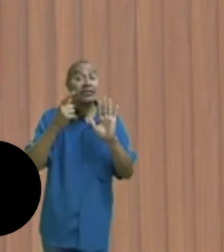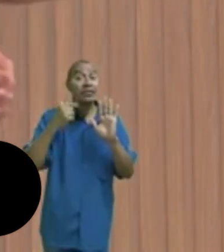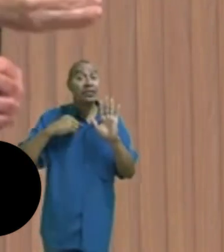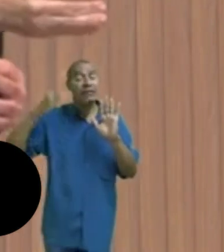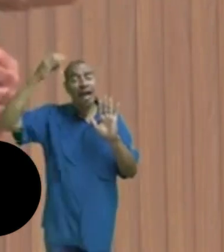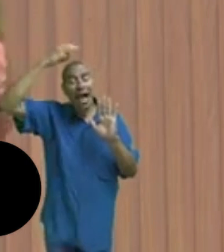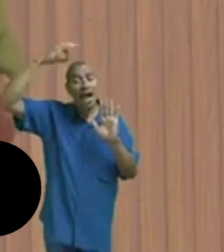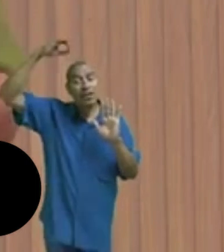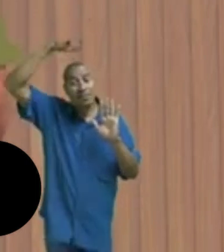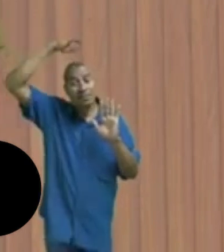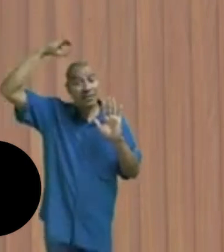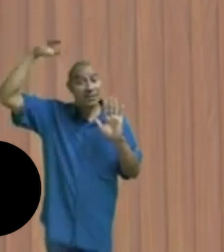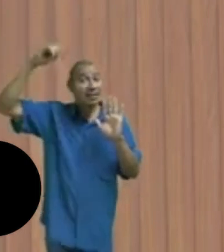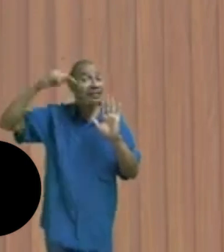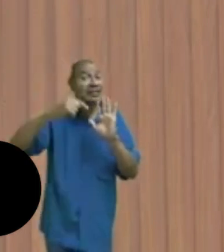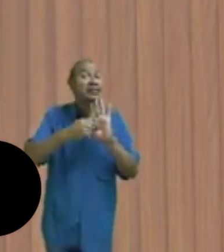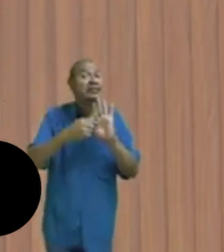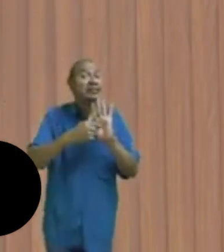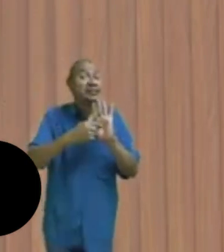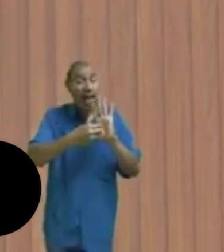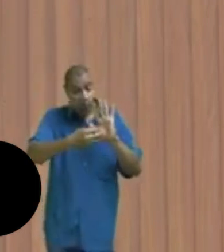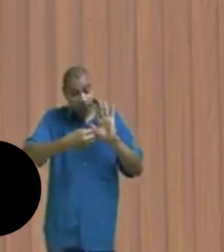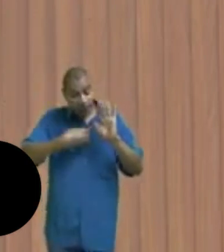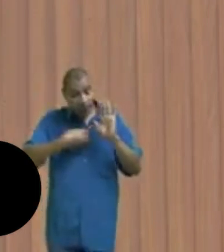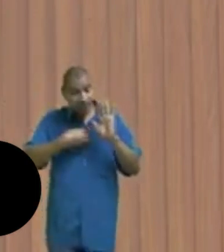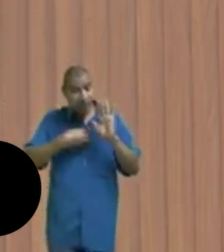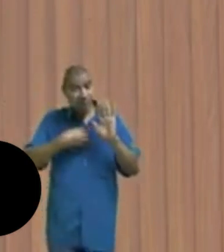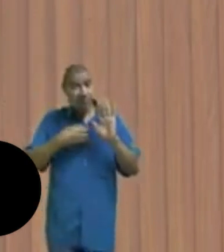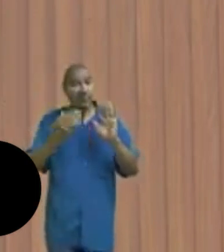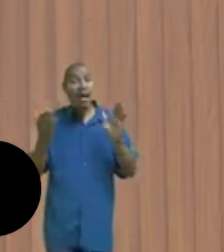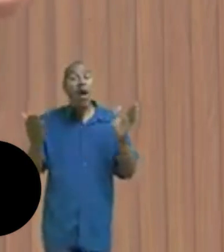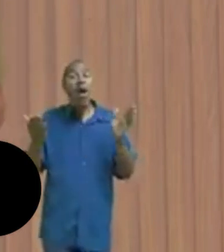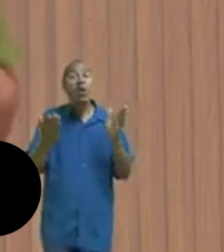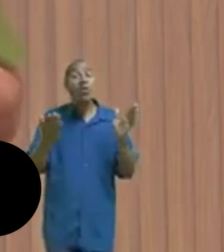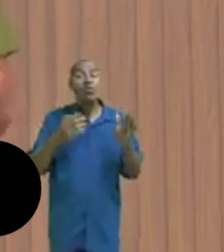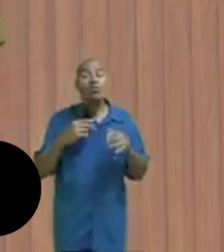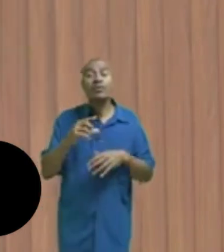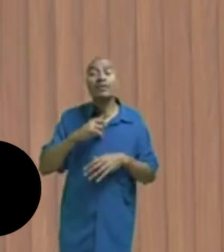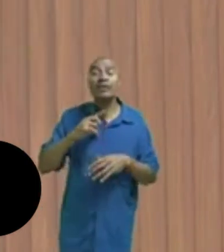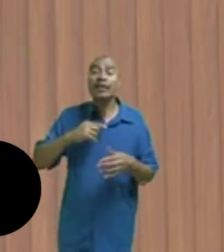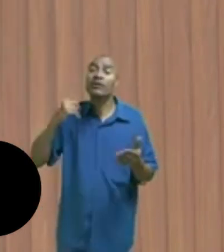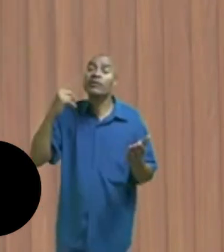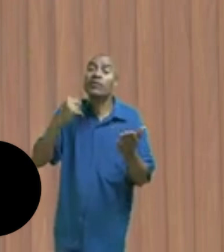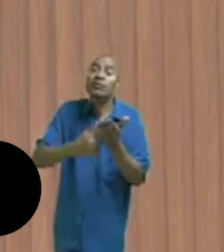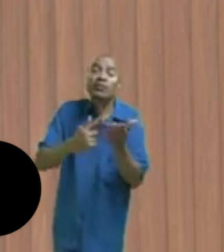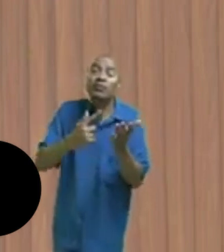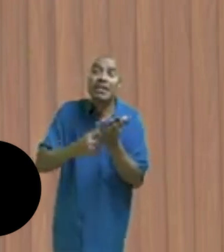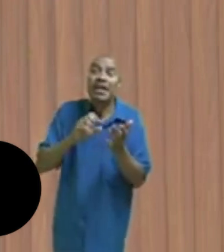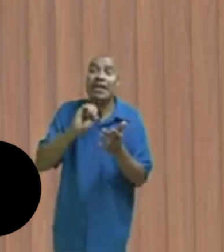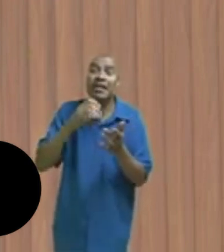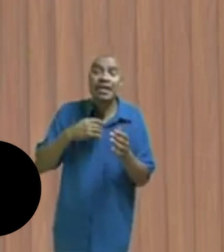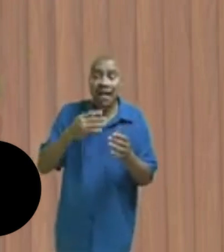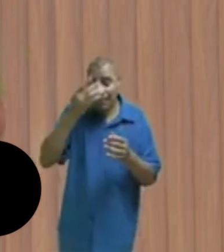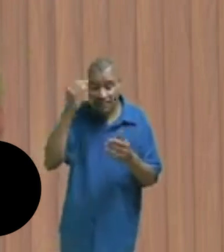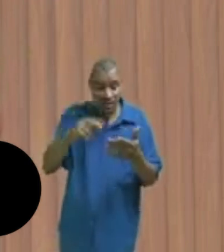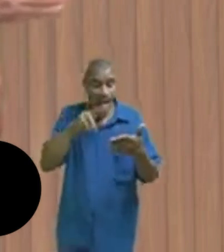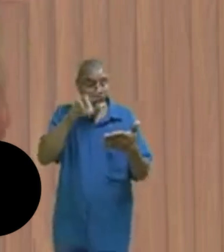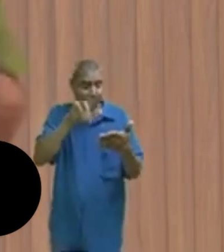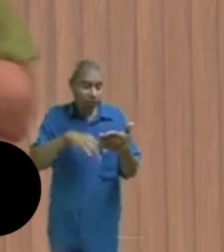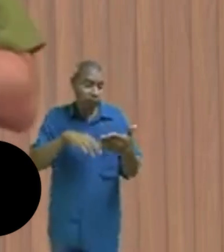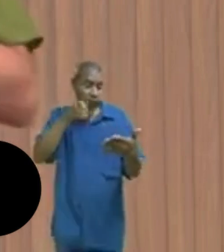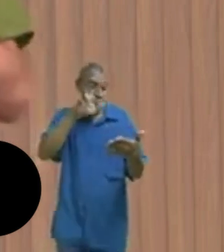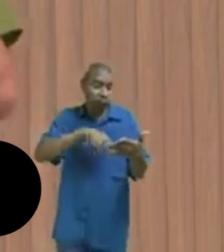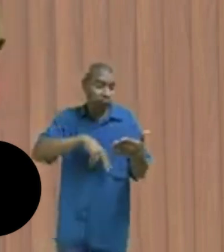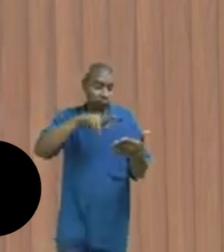houver devoção. Mas como haverá devoção se aquele que lê, aquela que